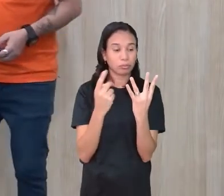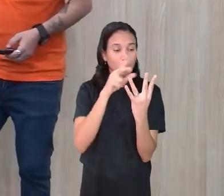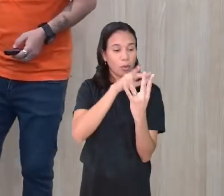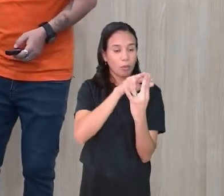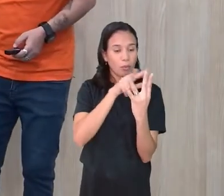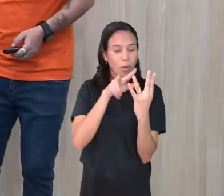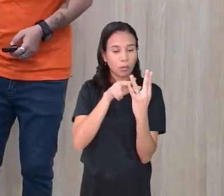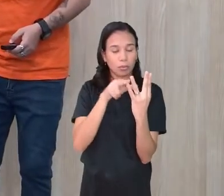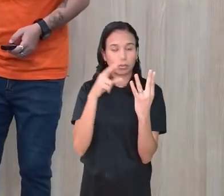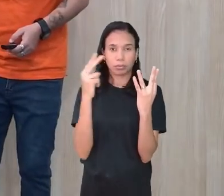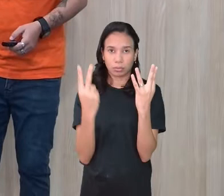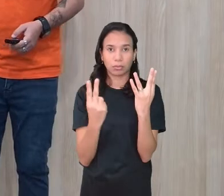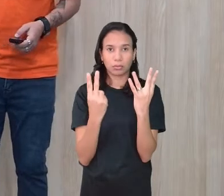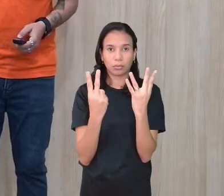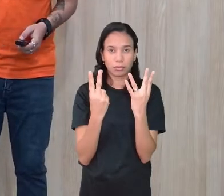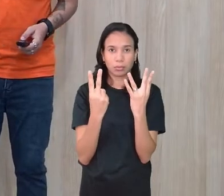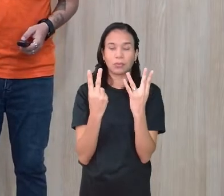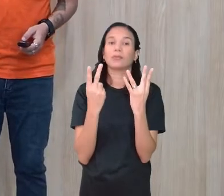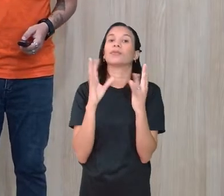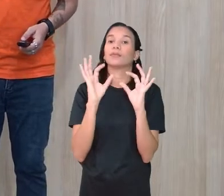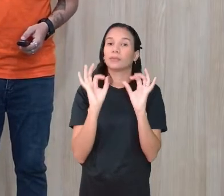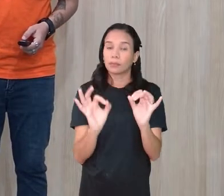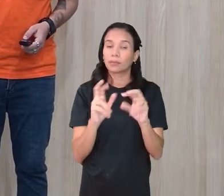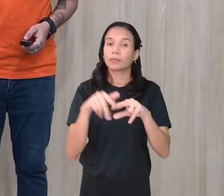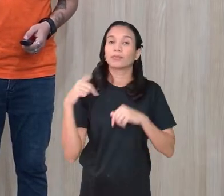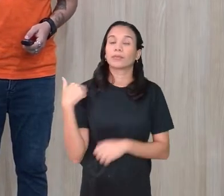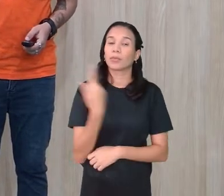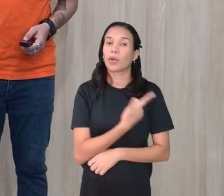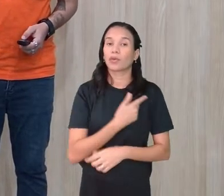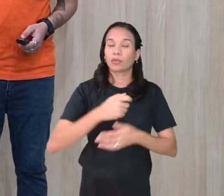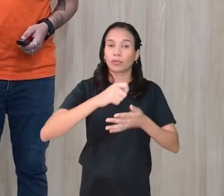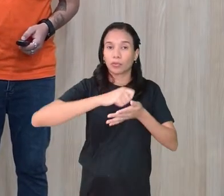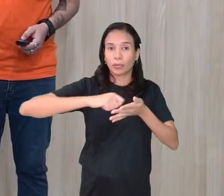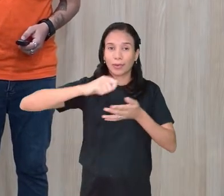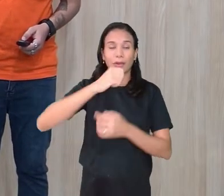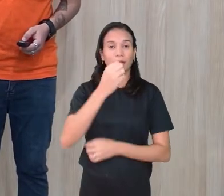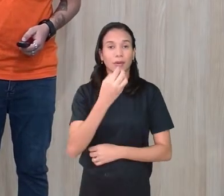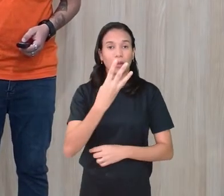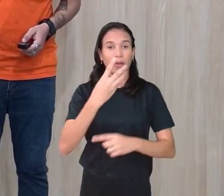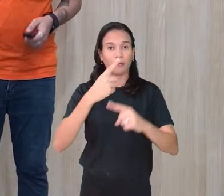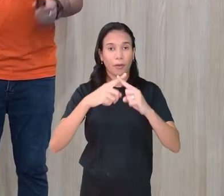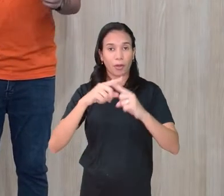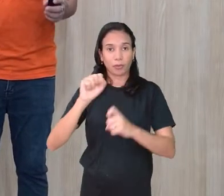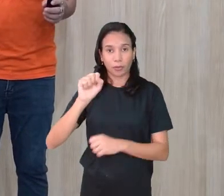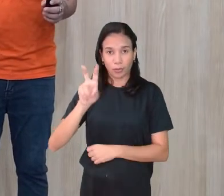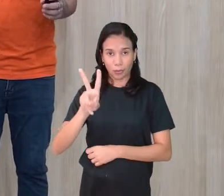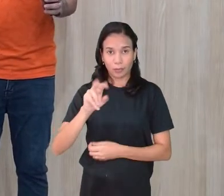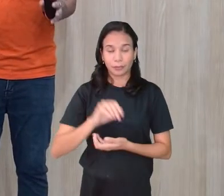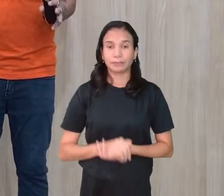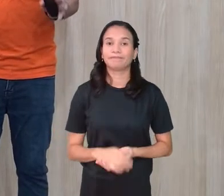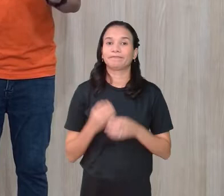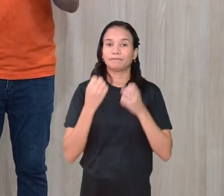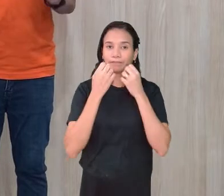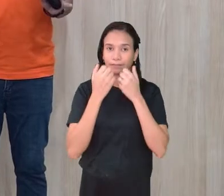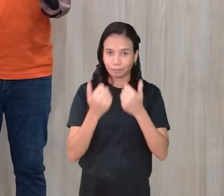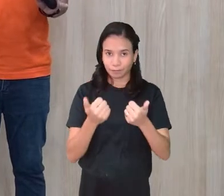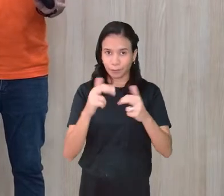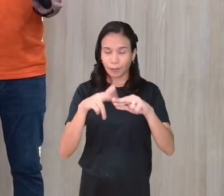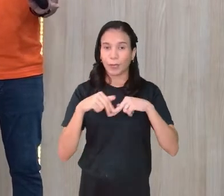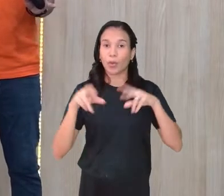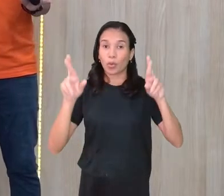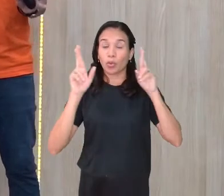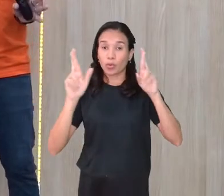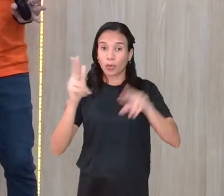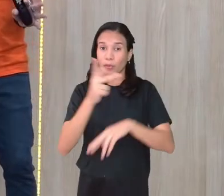vezes, 3 vezes, tá certo? Então, por isso que a gente escreve 3 vezes o número 2, tá bom? Então, espero que